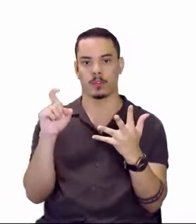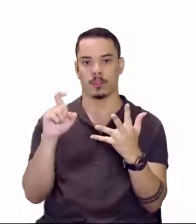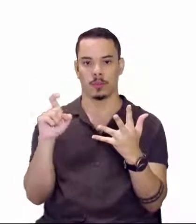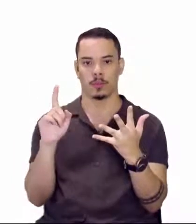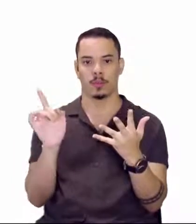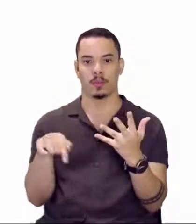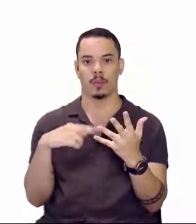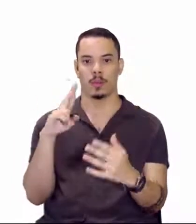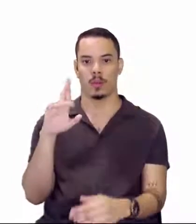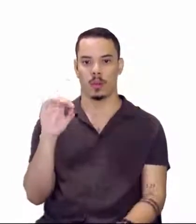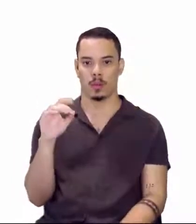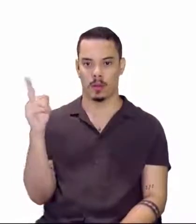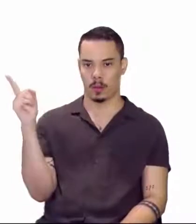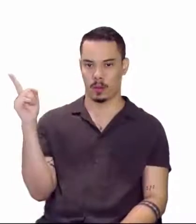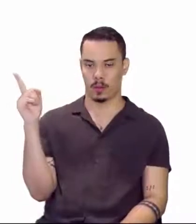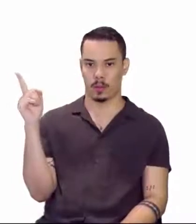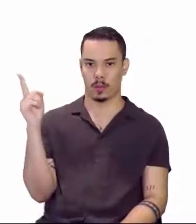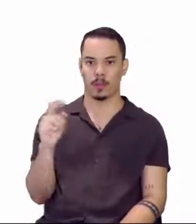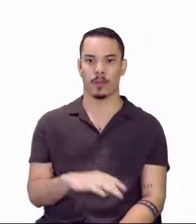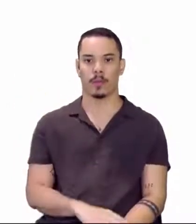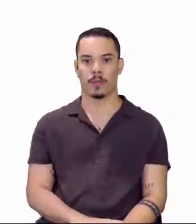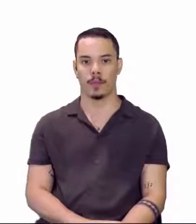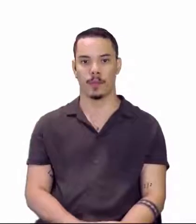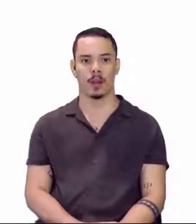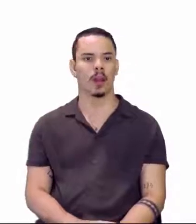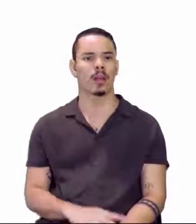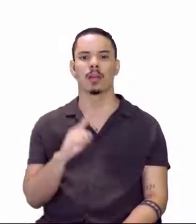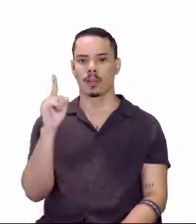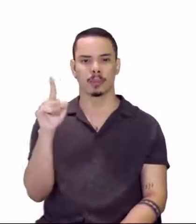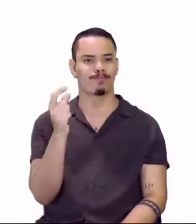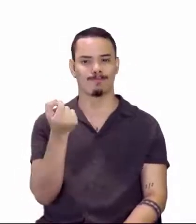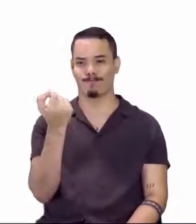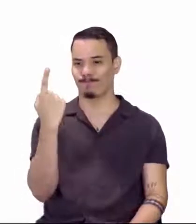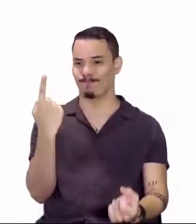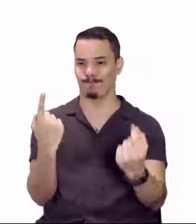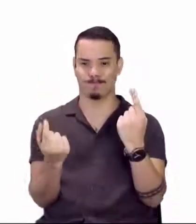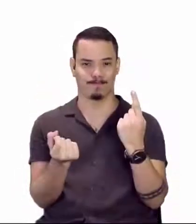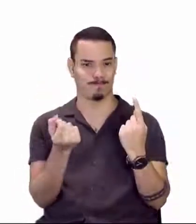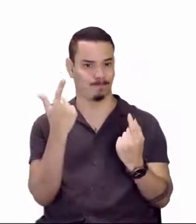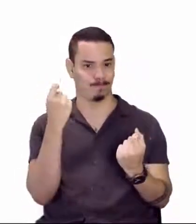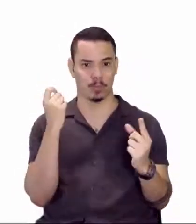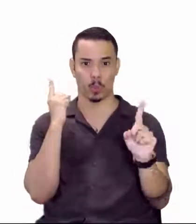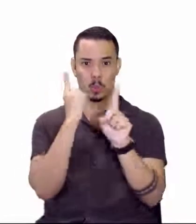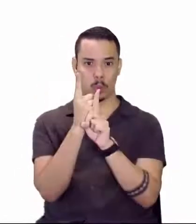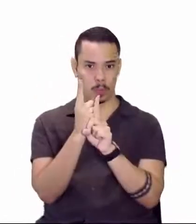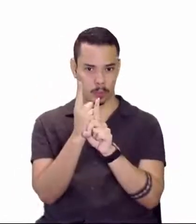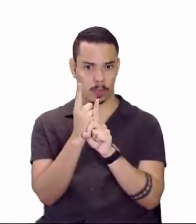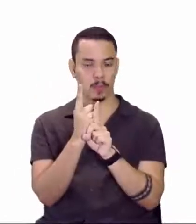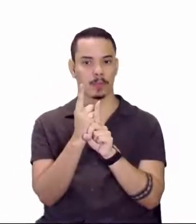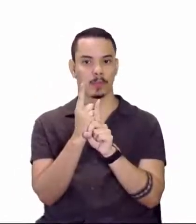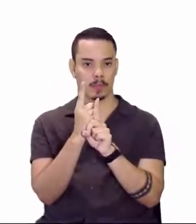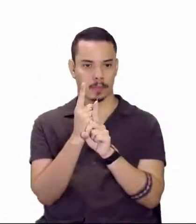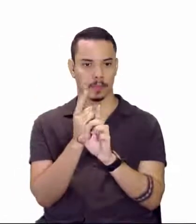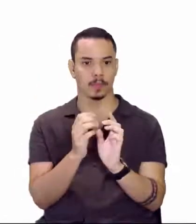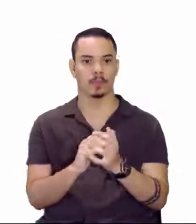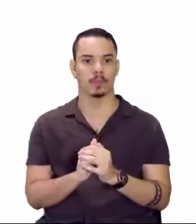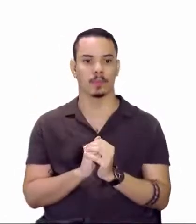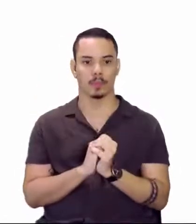xenônio e o radônio. São geralmente raros, encontrar na natureza,